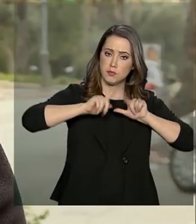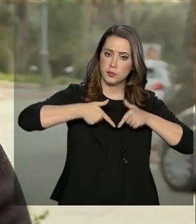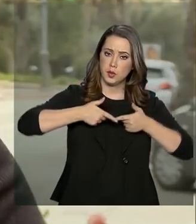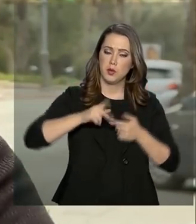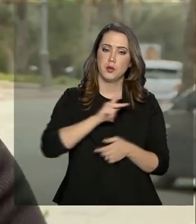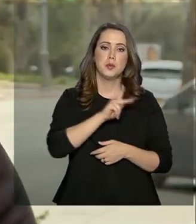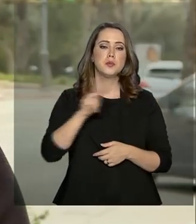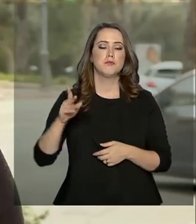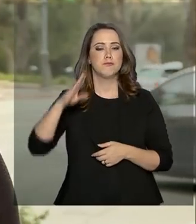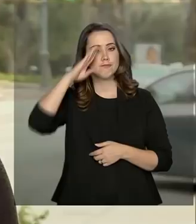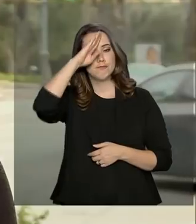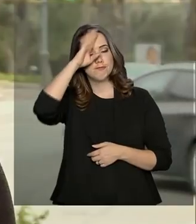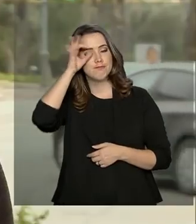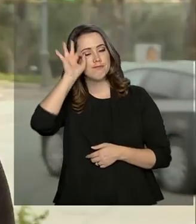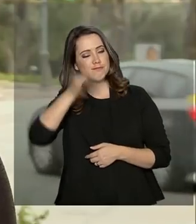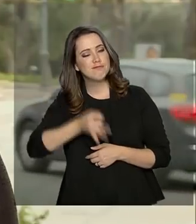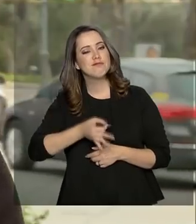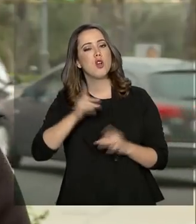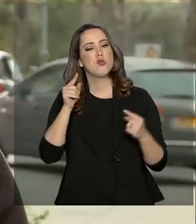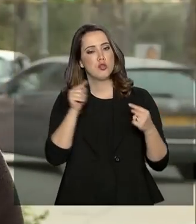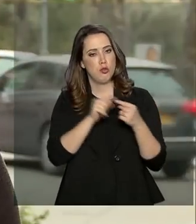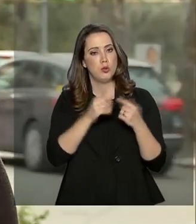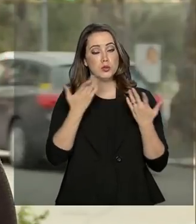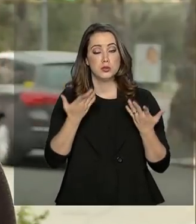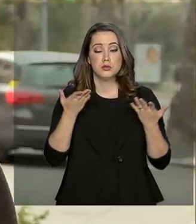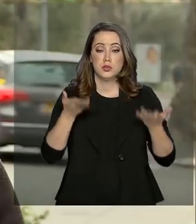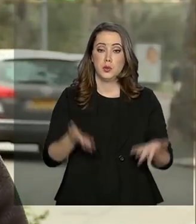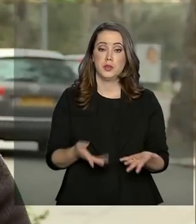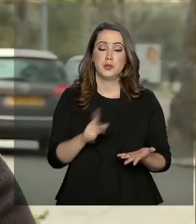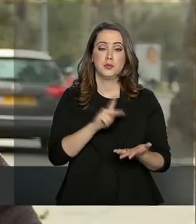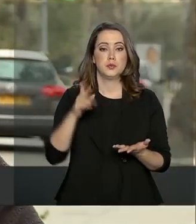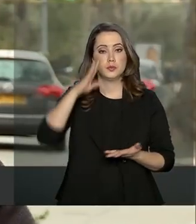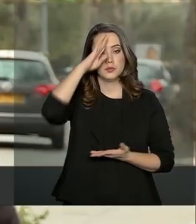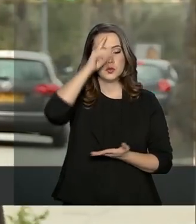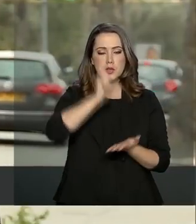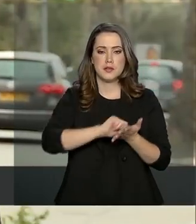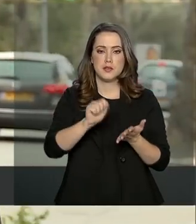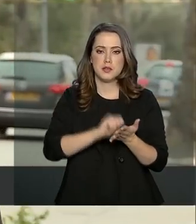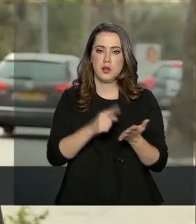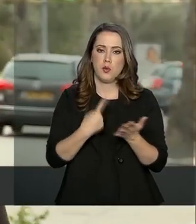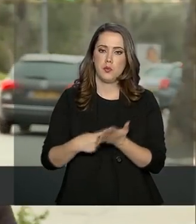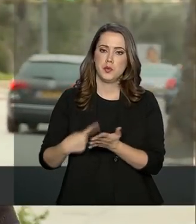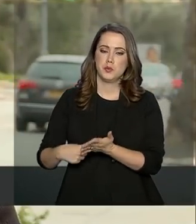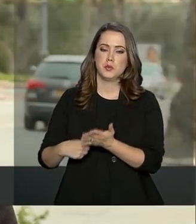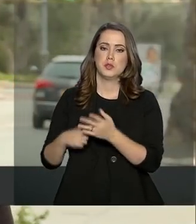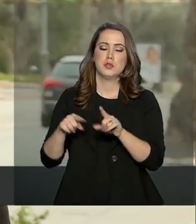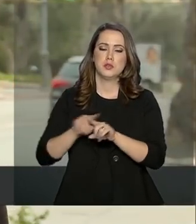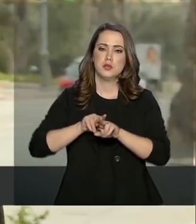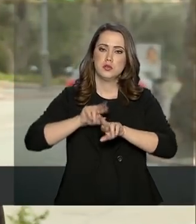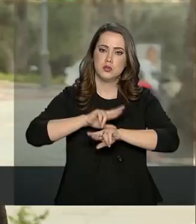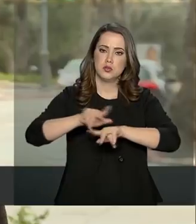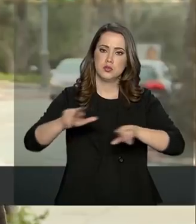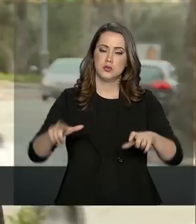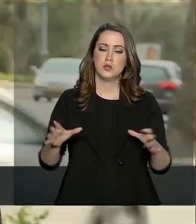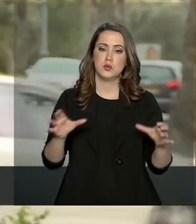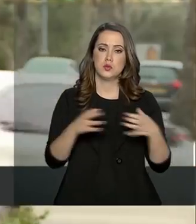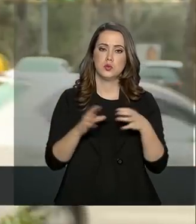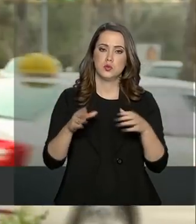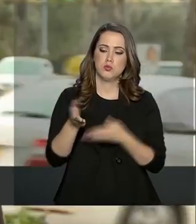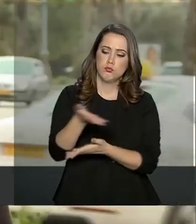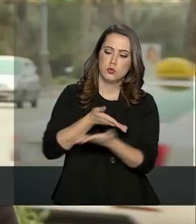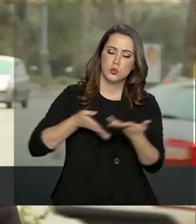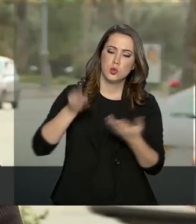O presidente aceitou o convite. Aqui, o presidente brasileiro deve assinar vários acordos de cooperação em diversas áreas, uma troca